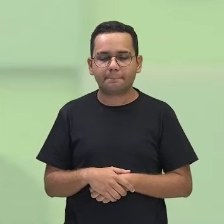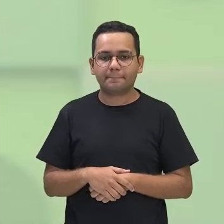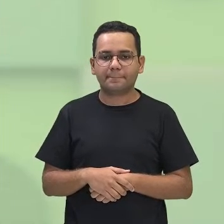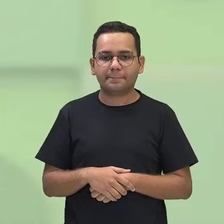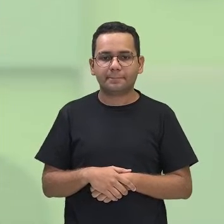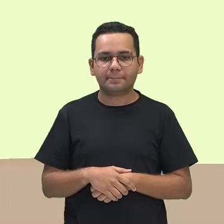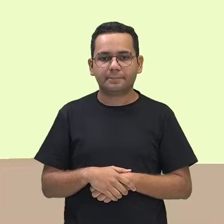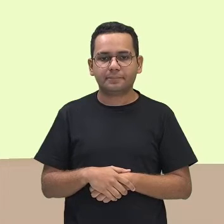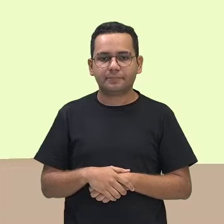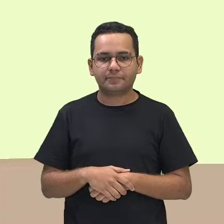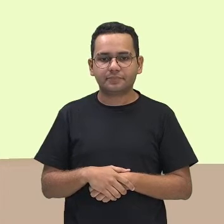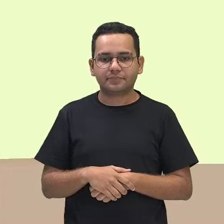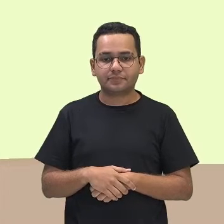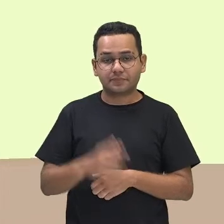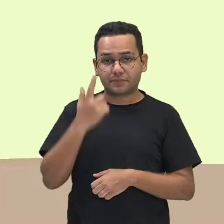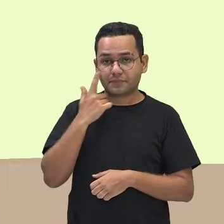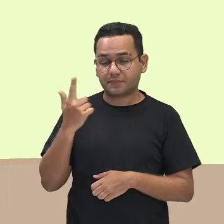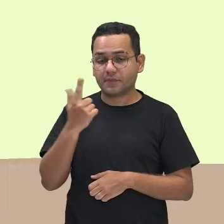Olha o vídeo.